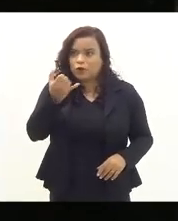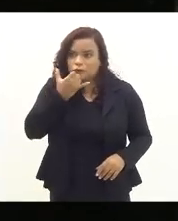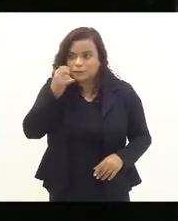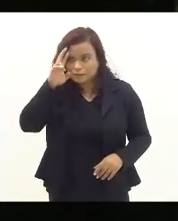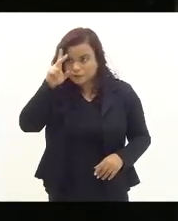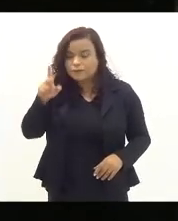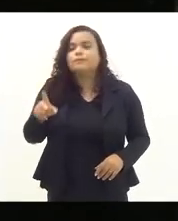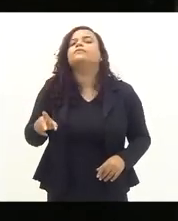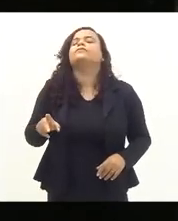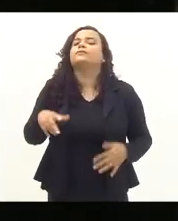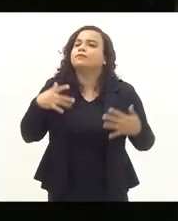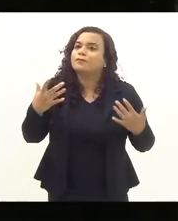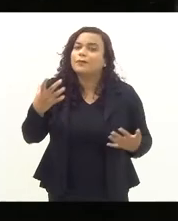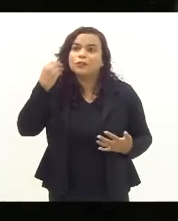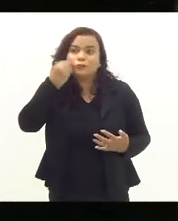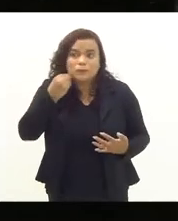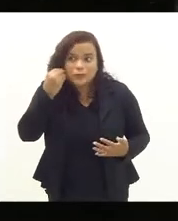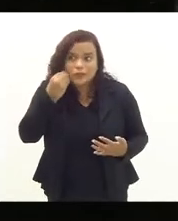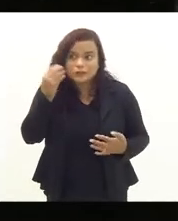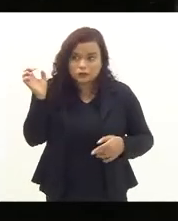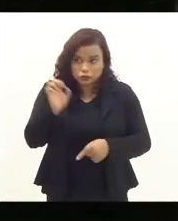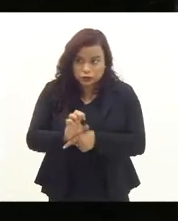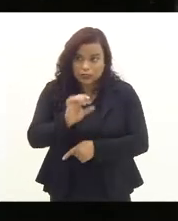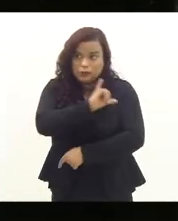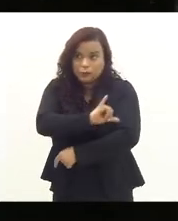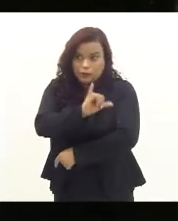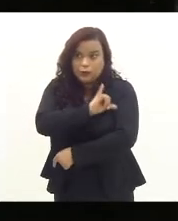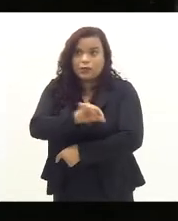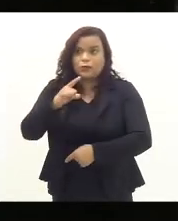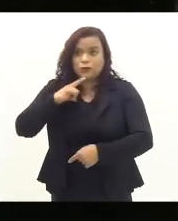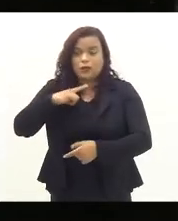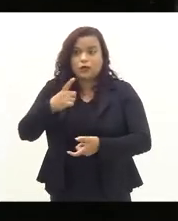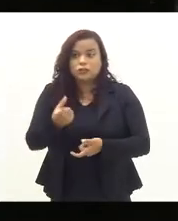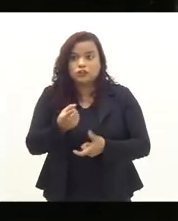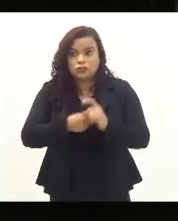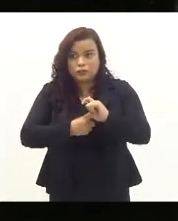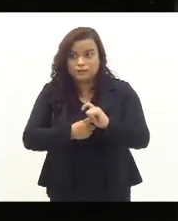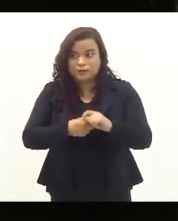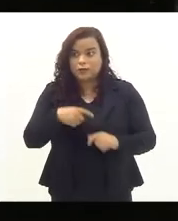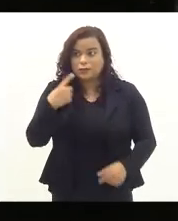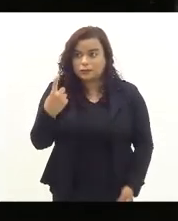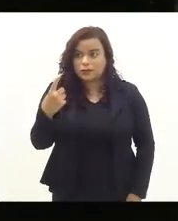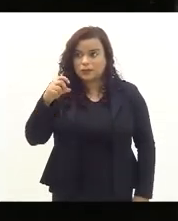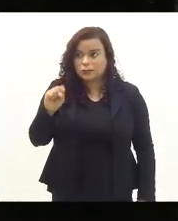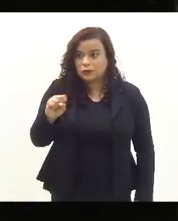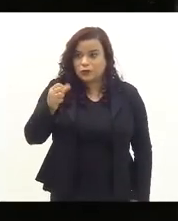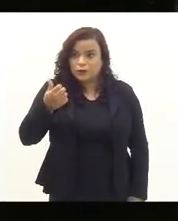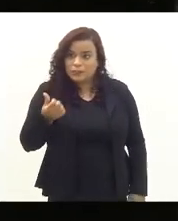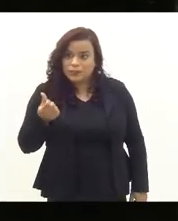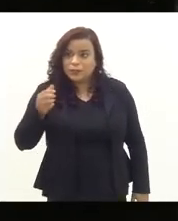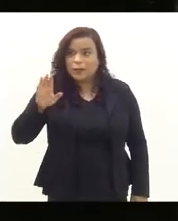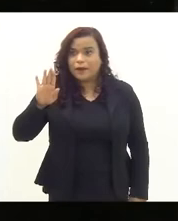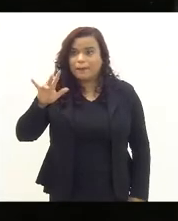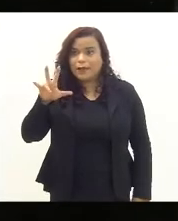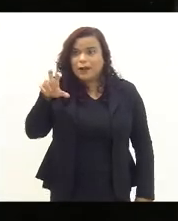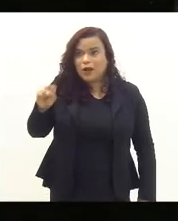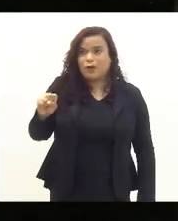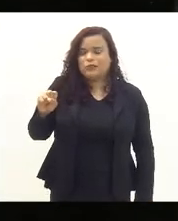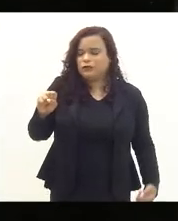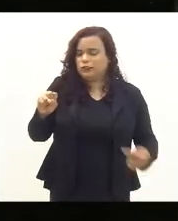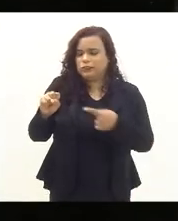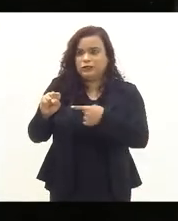experiência que nós temos aqui aqui o estado do Rio de Janeiro tem um endividamento de 186 de embriões dos quais